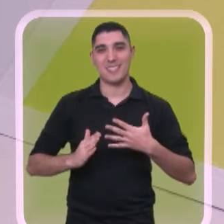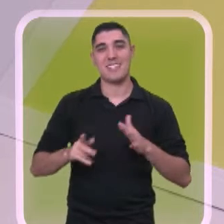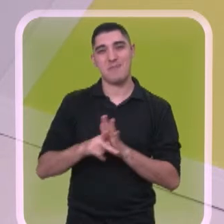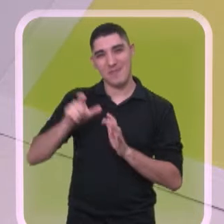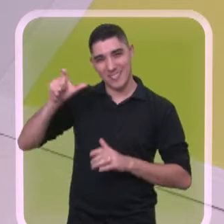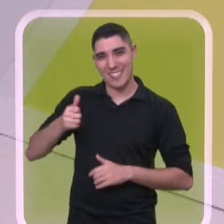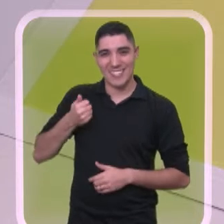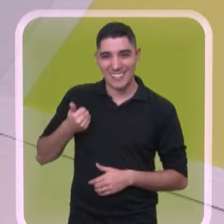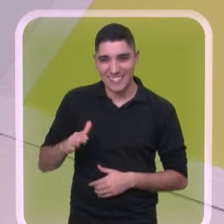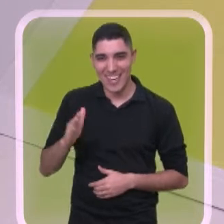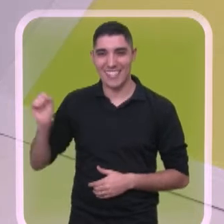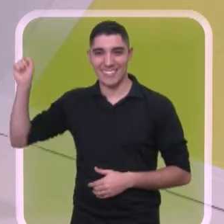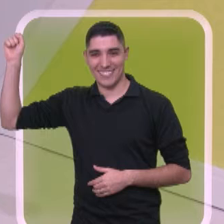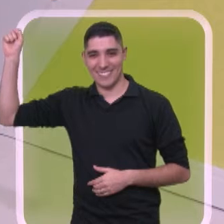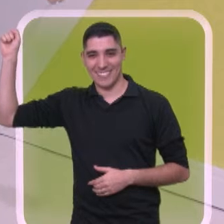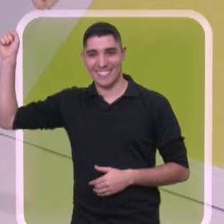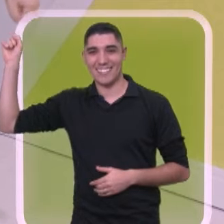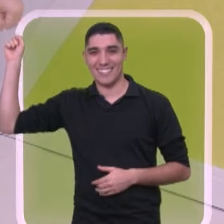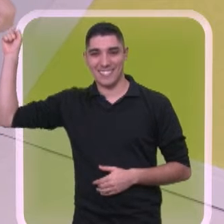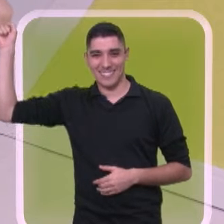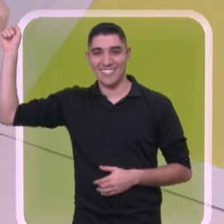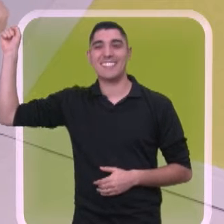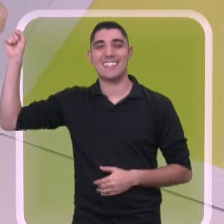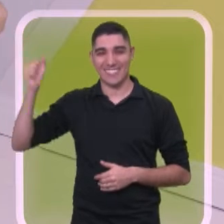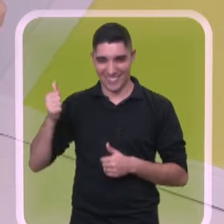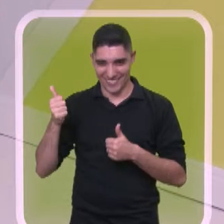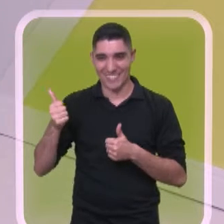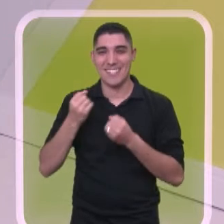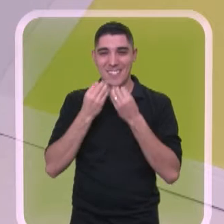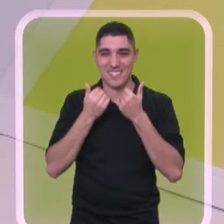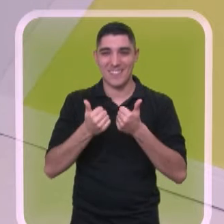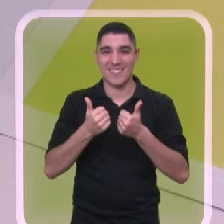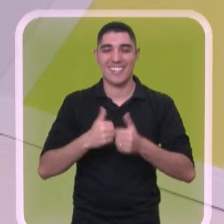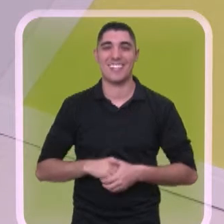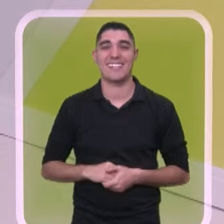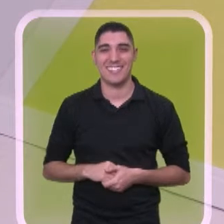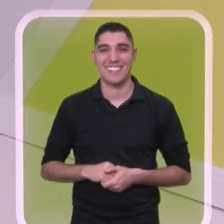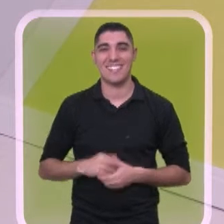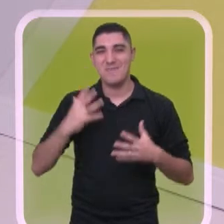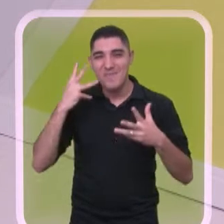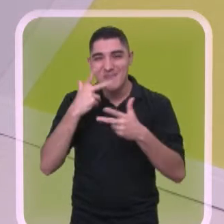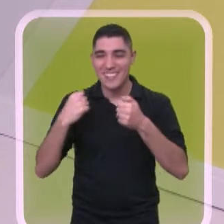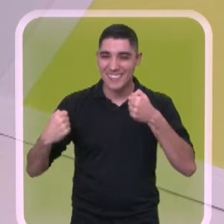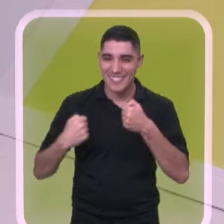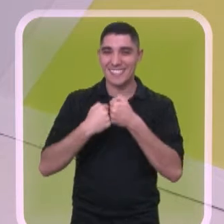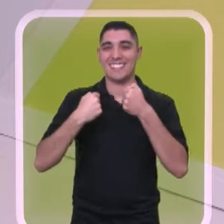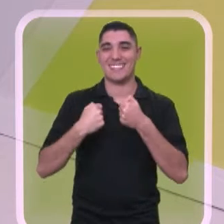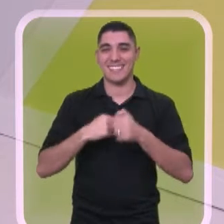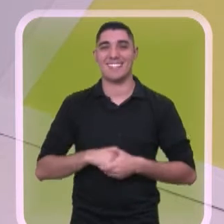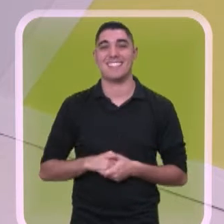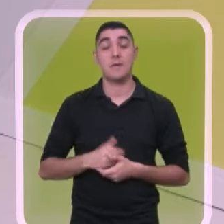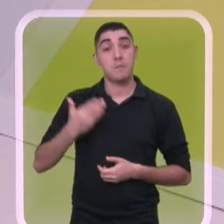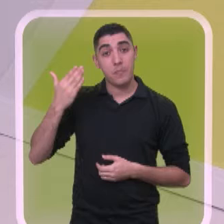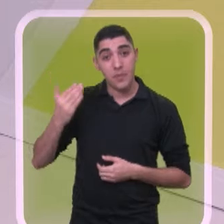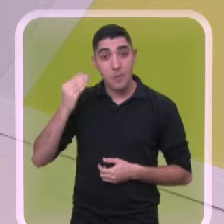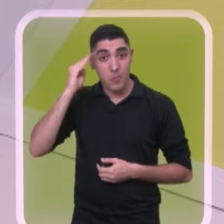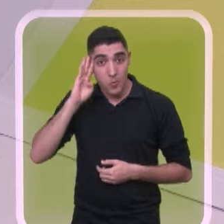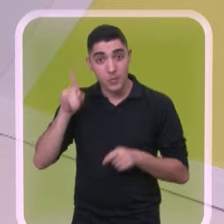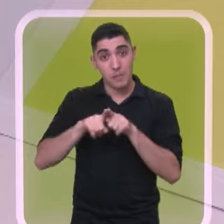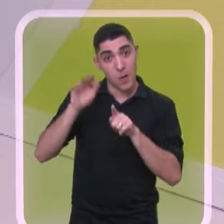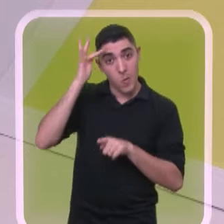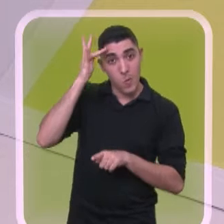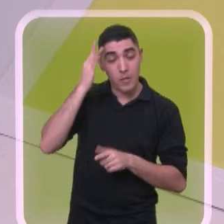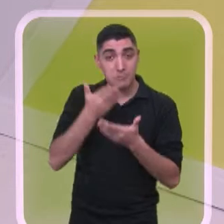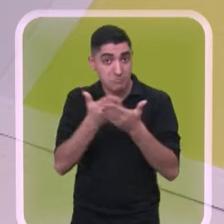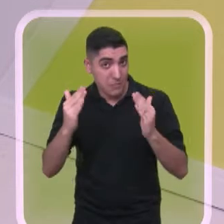torcedor fanático pelo Santos. Tudo bem, Luiz? Opa, aqui, certinho, beleza? Toquinho bonitinho. Meu caro Brunão, meu caro Luiz, quem está em